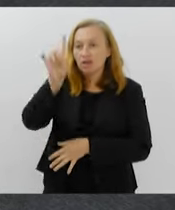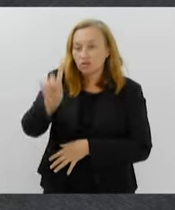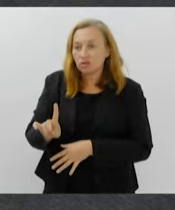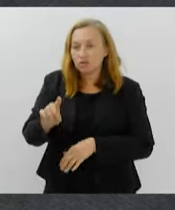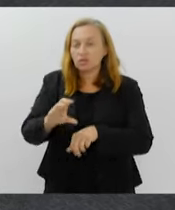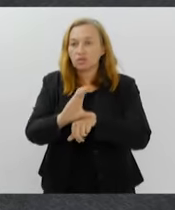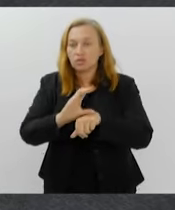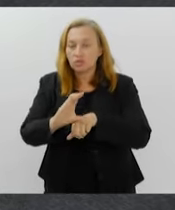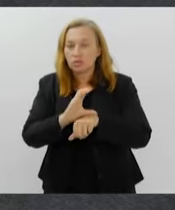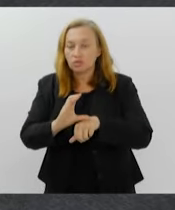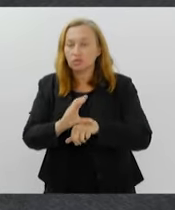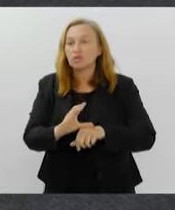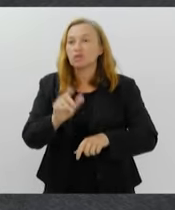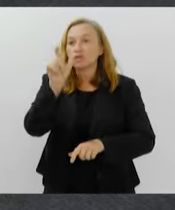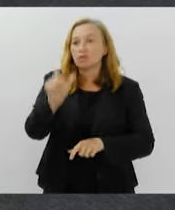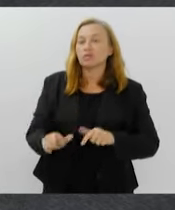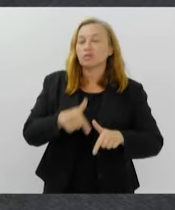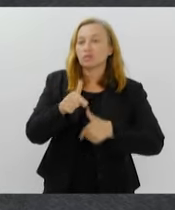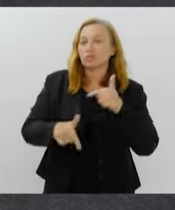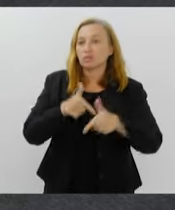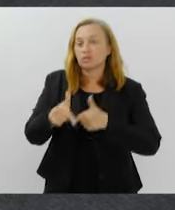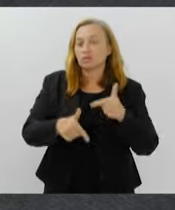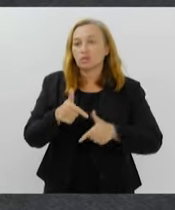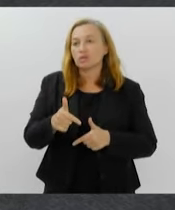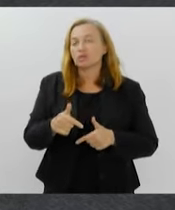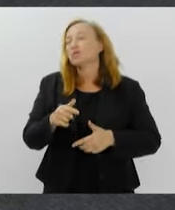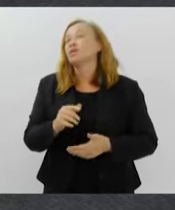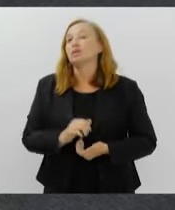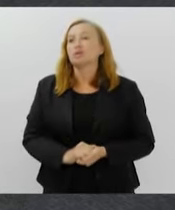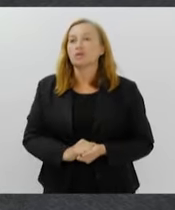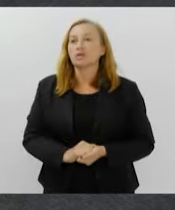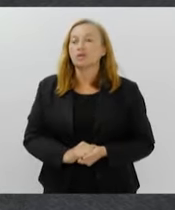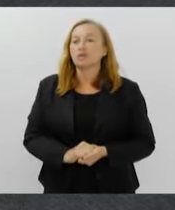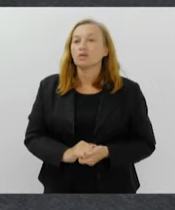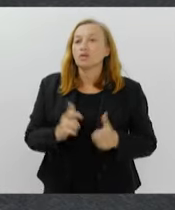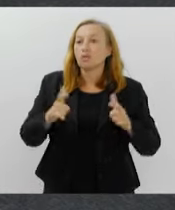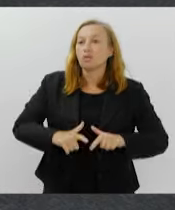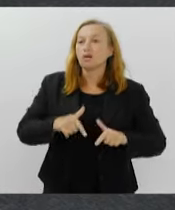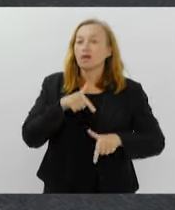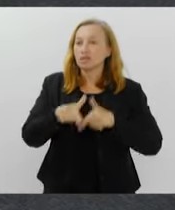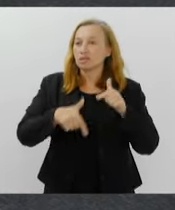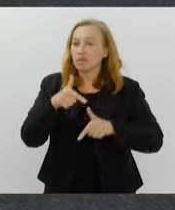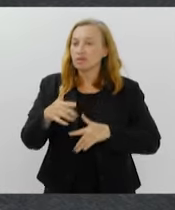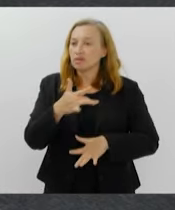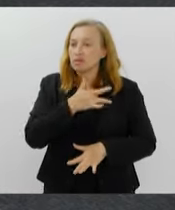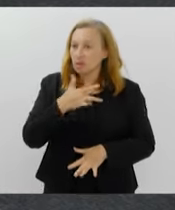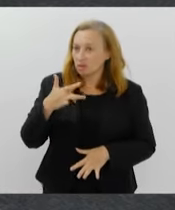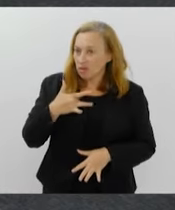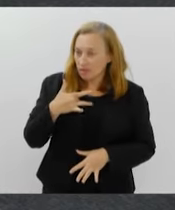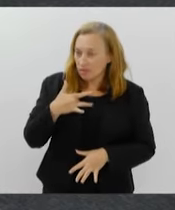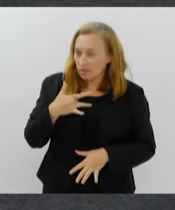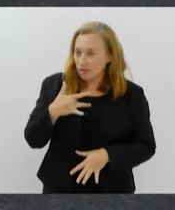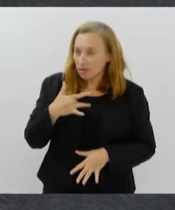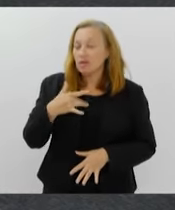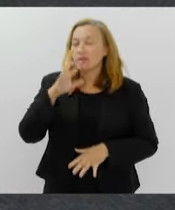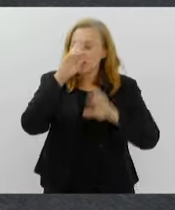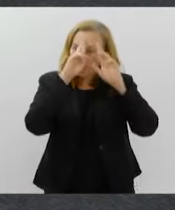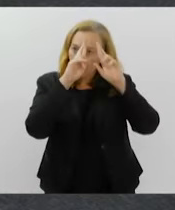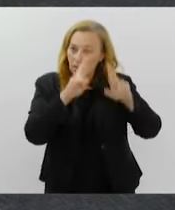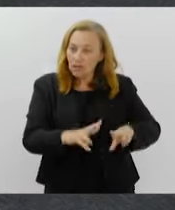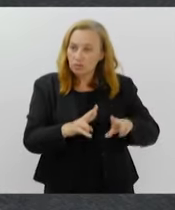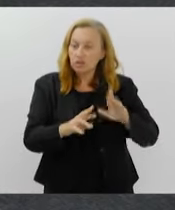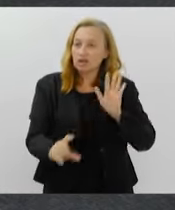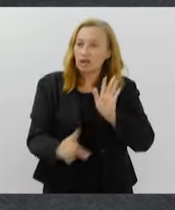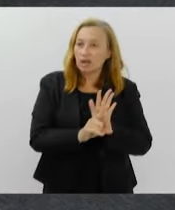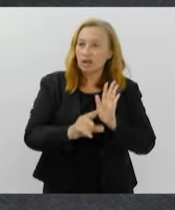constitucional dos trabalhadores e das trabalhadoras e que promover um ambiente de trabalho saudável e que respeite a legislação